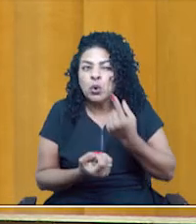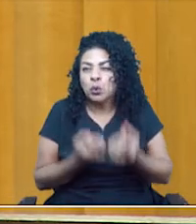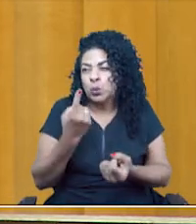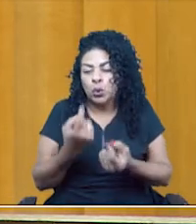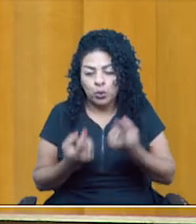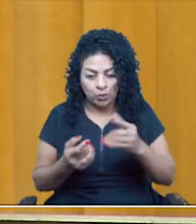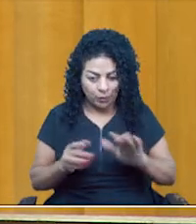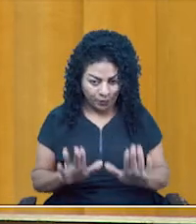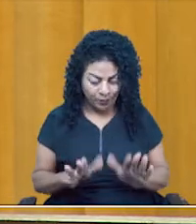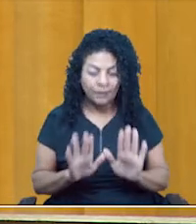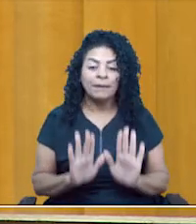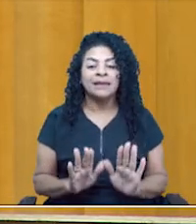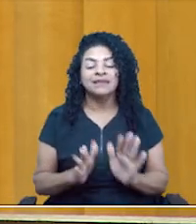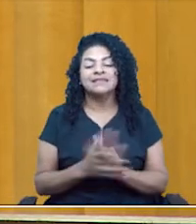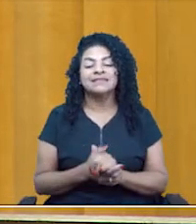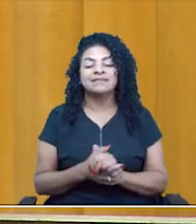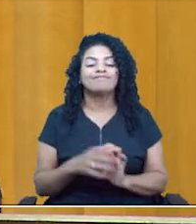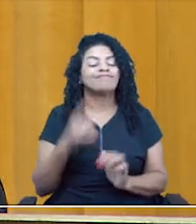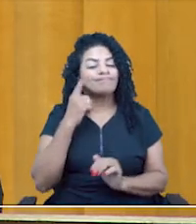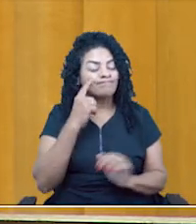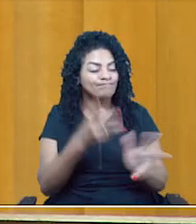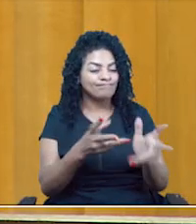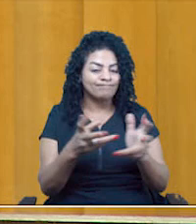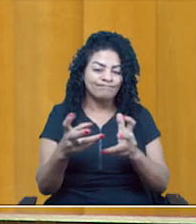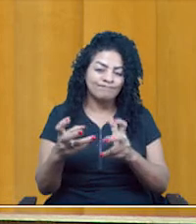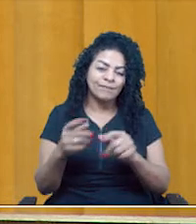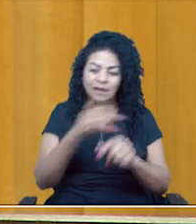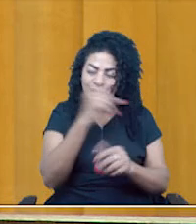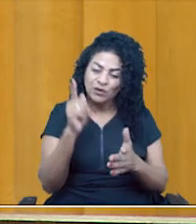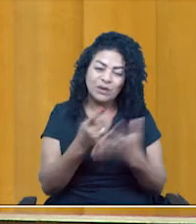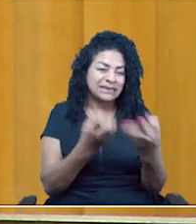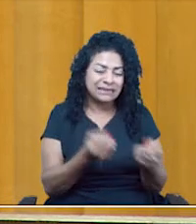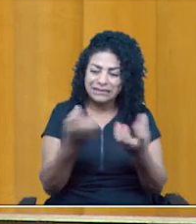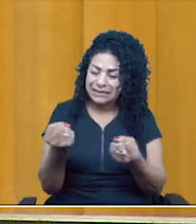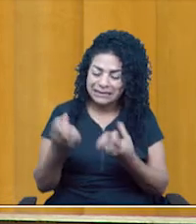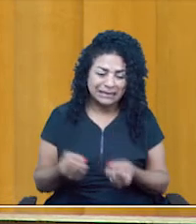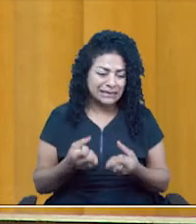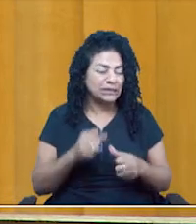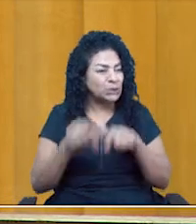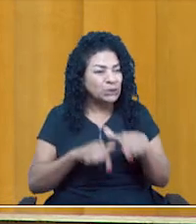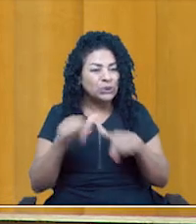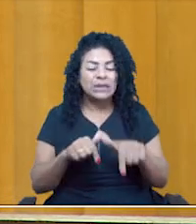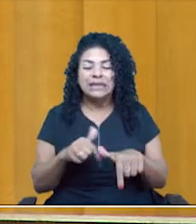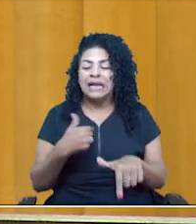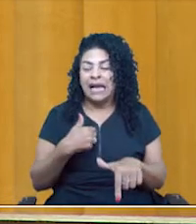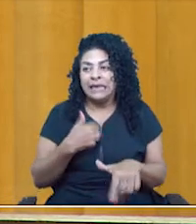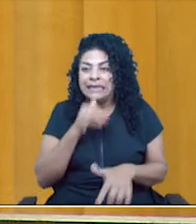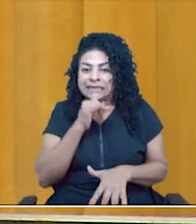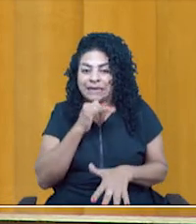Então, e nós estamos vendo os rompimentos de solidariedade, porque as pessoas aceitam trabalhar muito mais que seu amigo, seu colega de concurso, ou seu